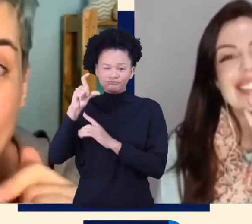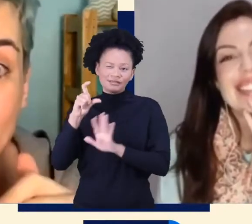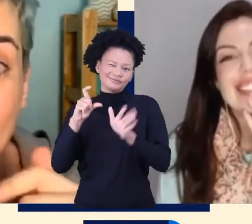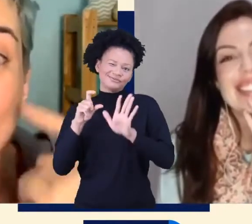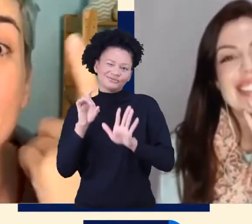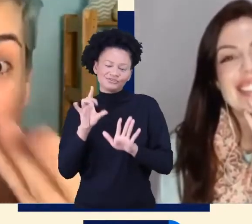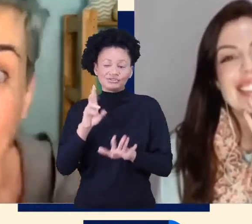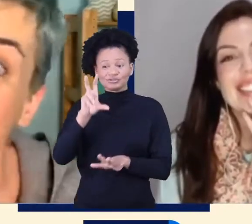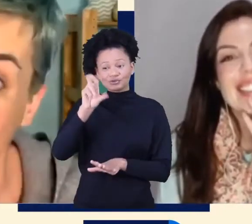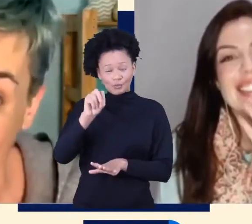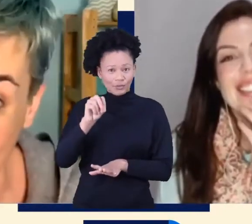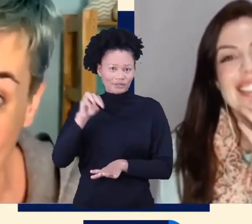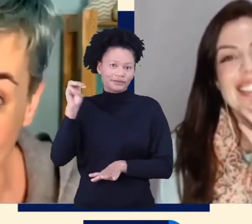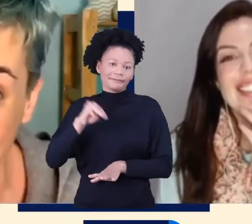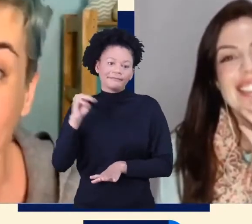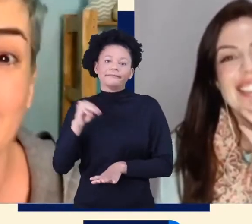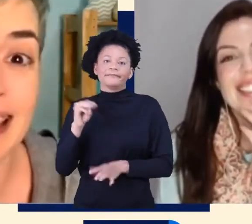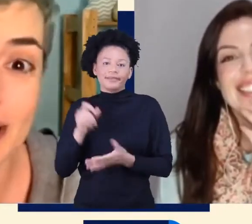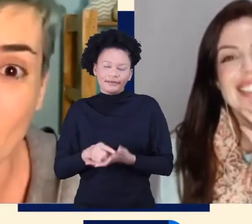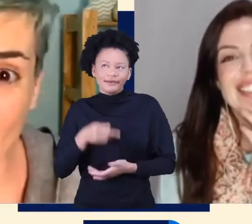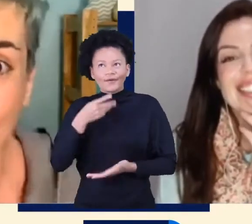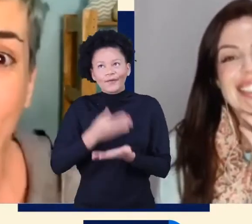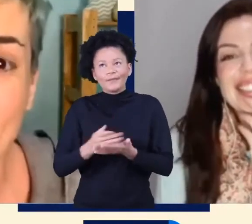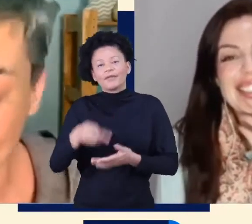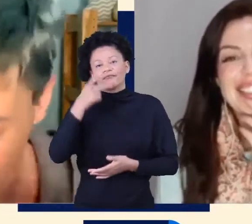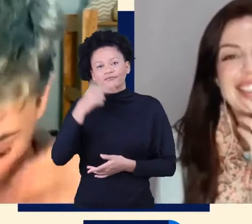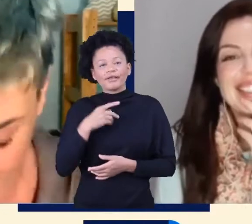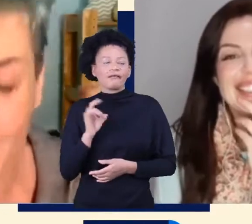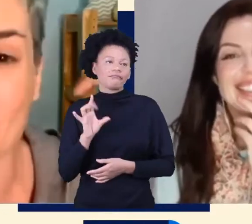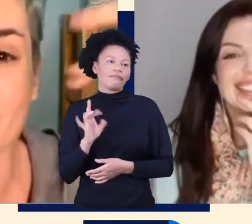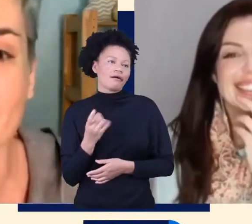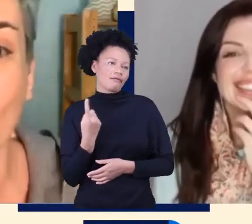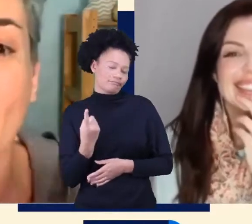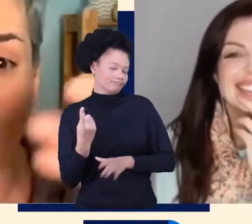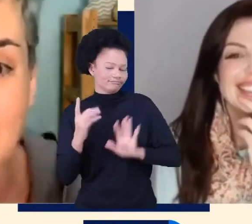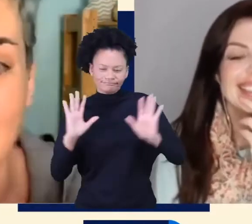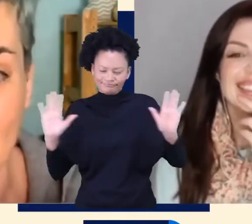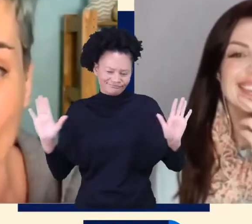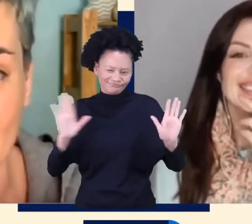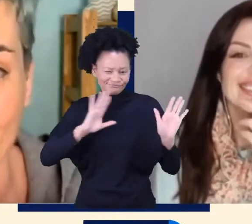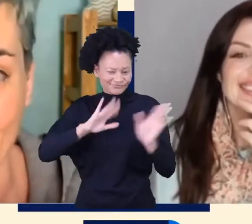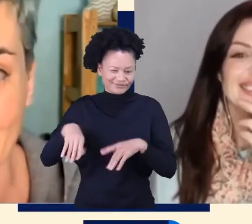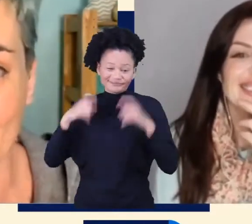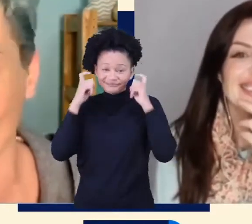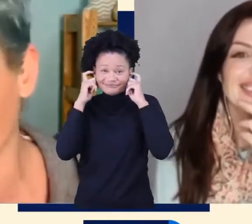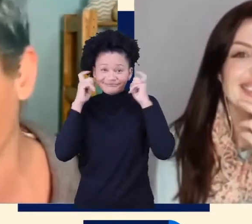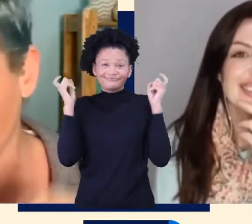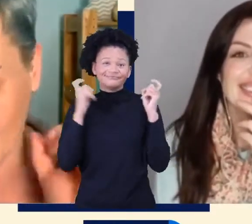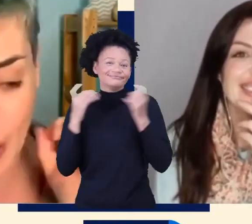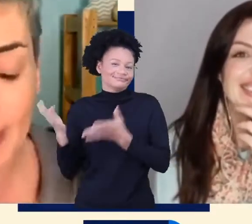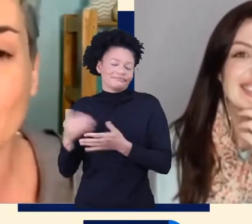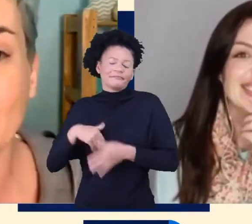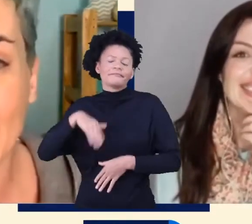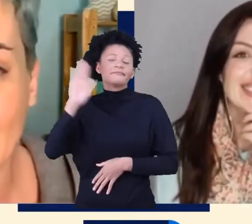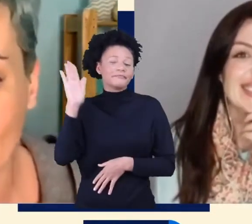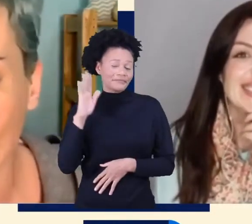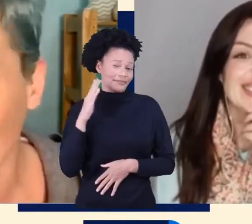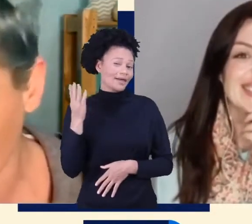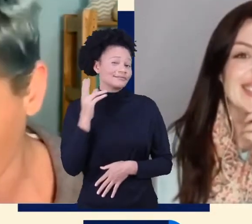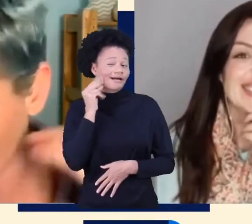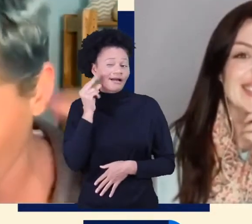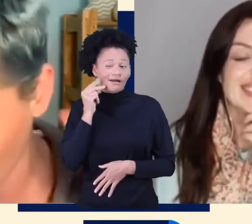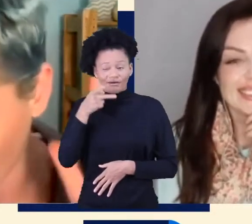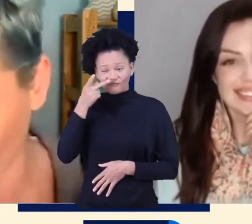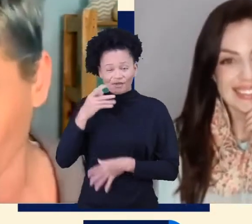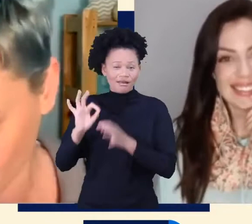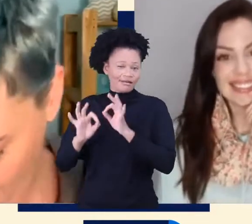Depois de 50 minutos ele começa a falar sozinho. Então, entendeu? Como é mais a Carol que está falando, eu abandonei aquele